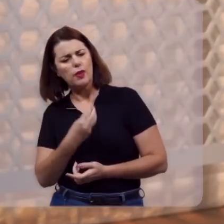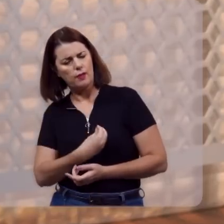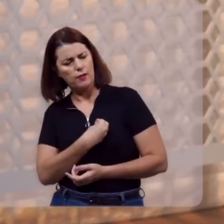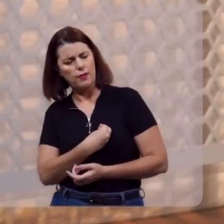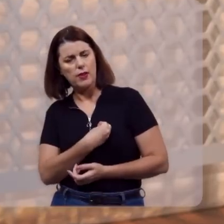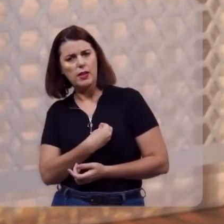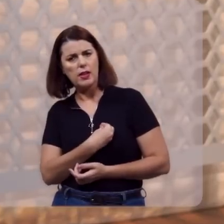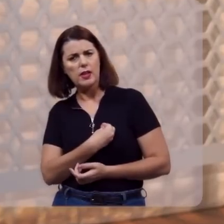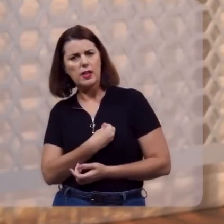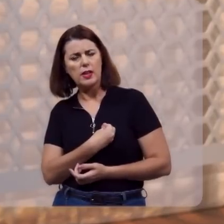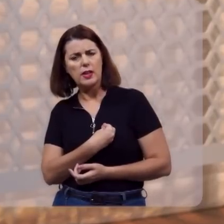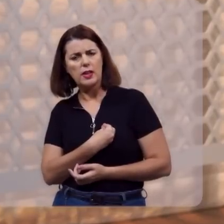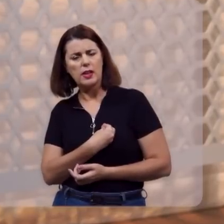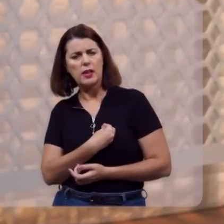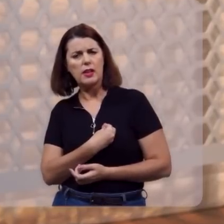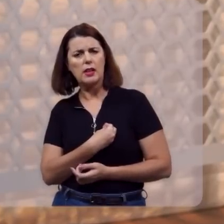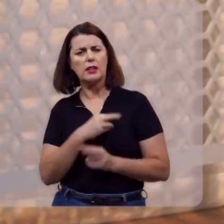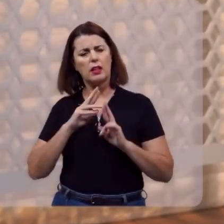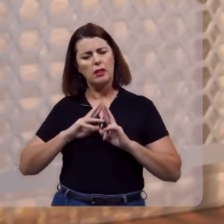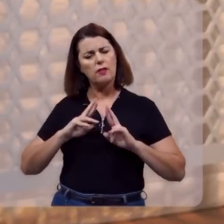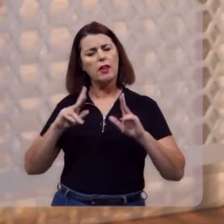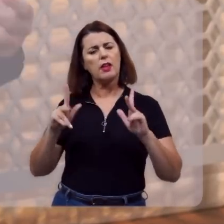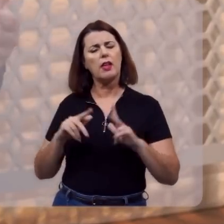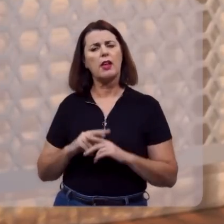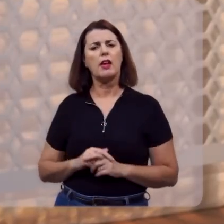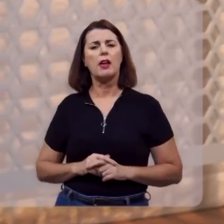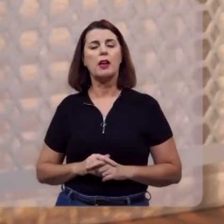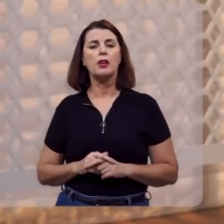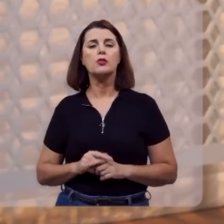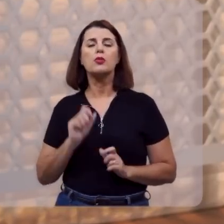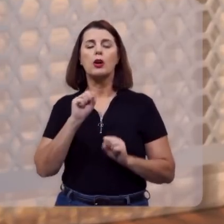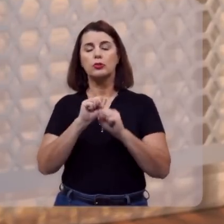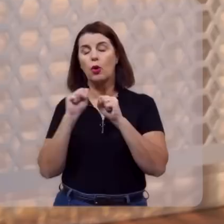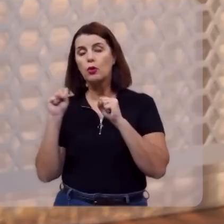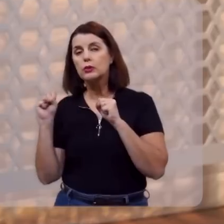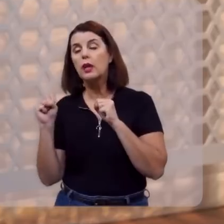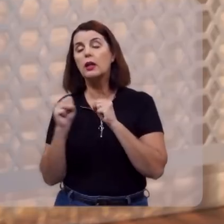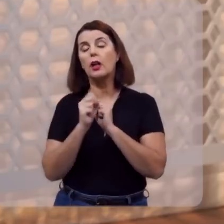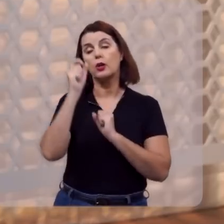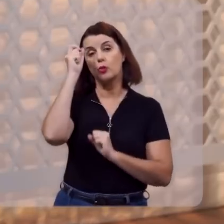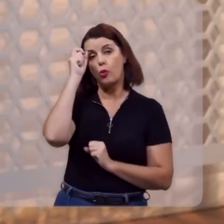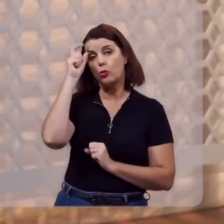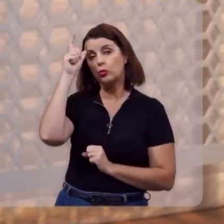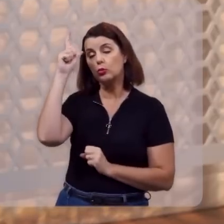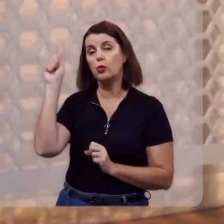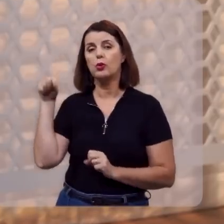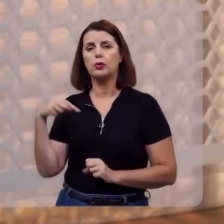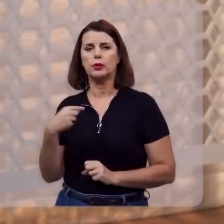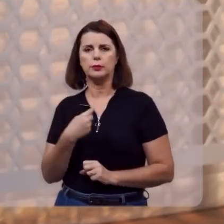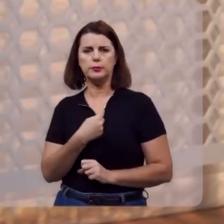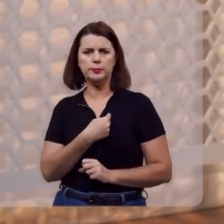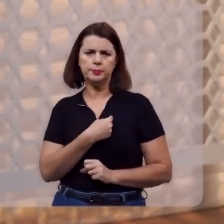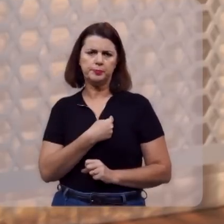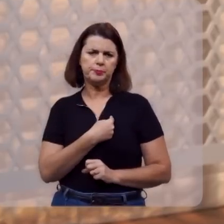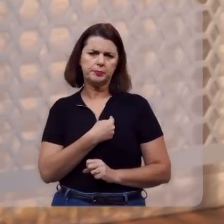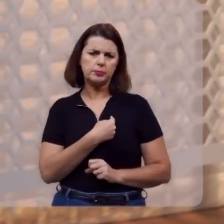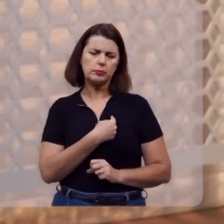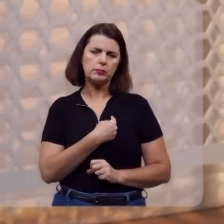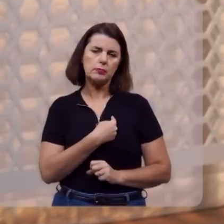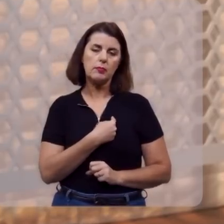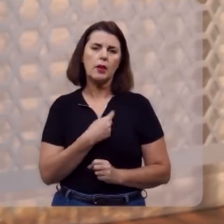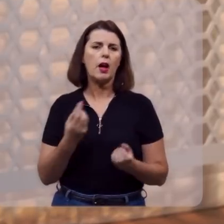ao vivermos isso, né, vivermos uma vida diferente do que a sociedade, a cultura, o mundo à nossa volta